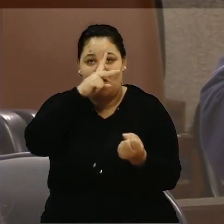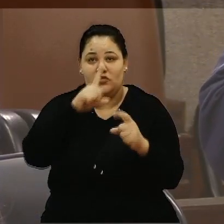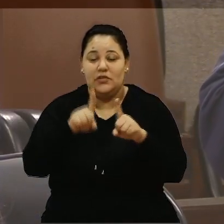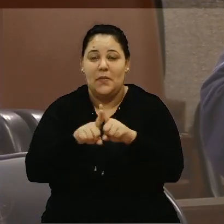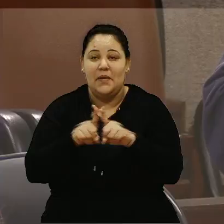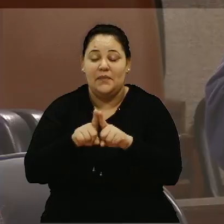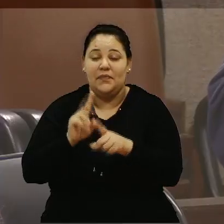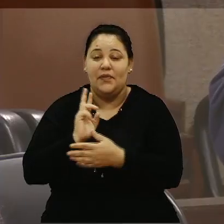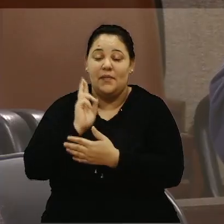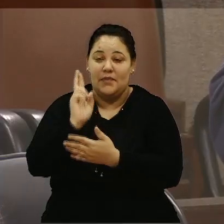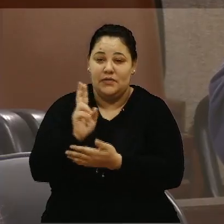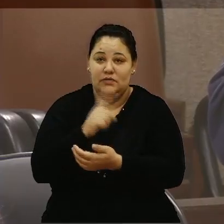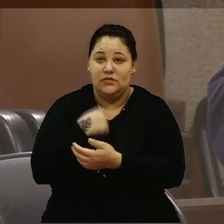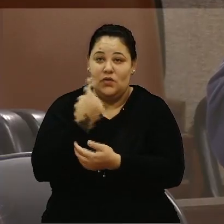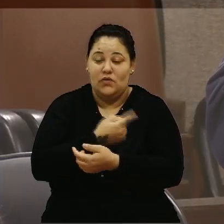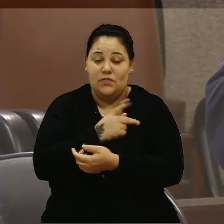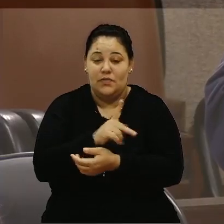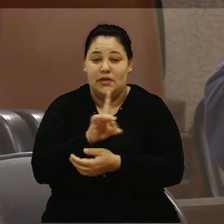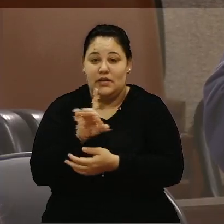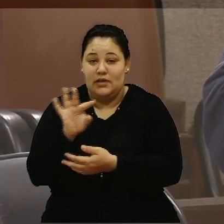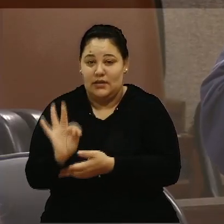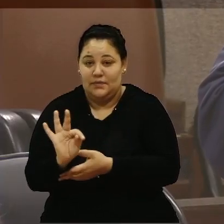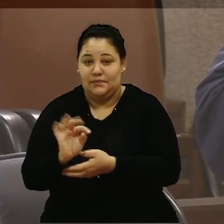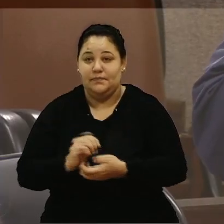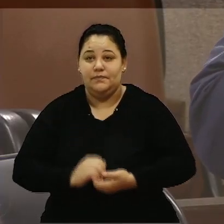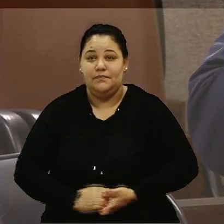e que representa o nosso PDT.